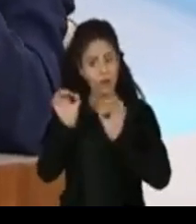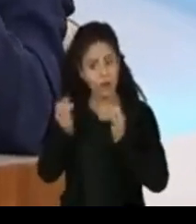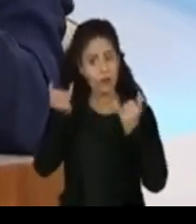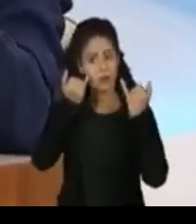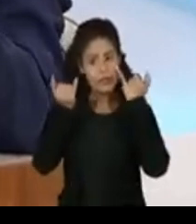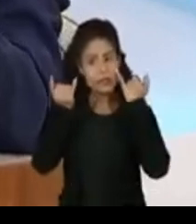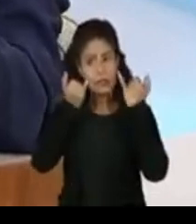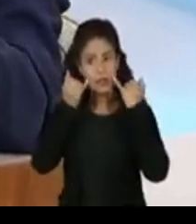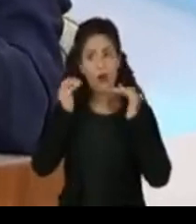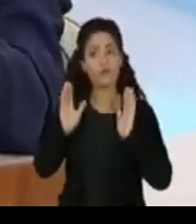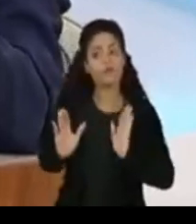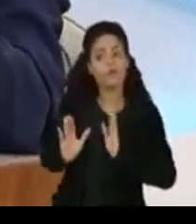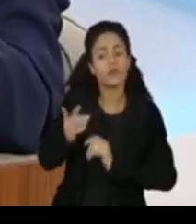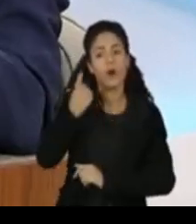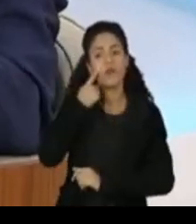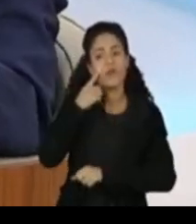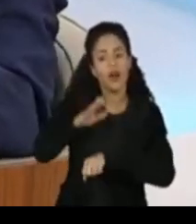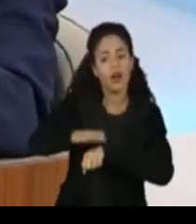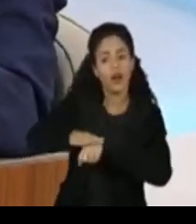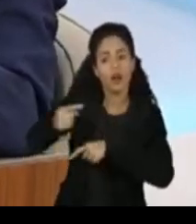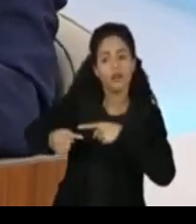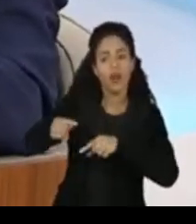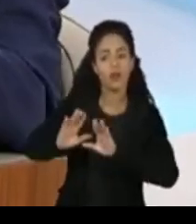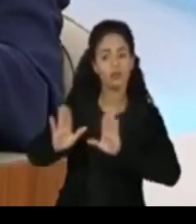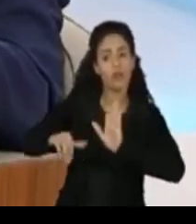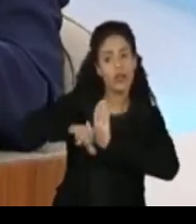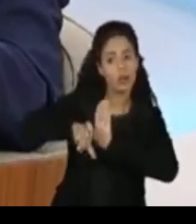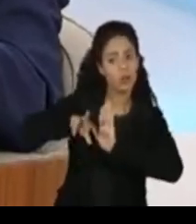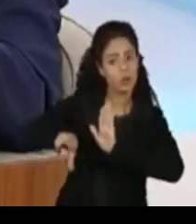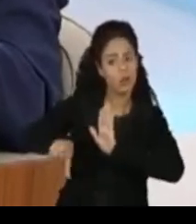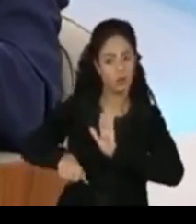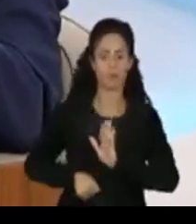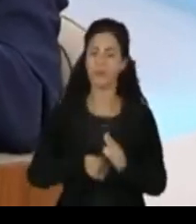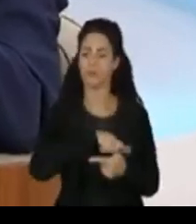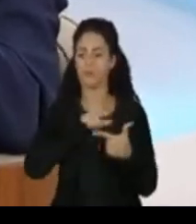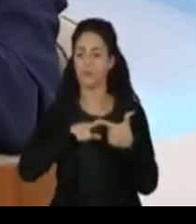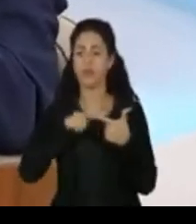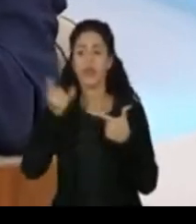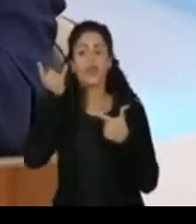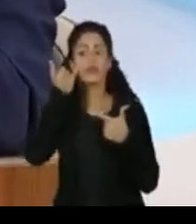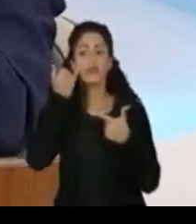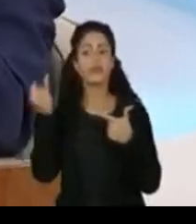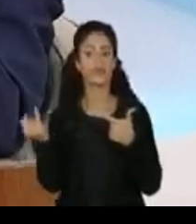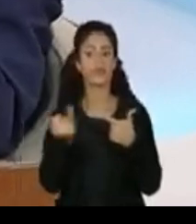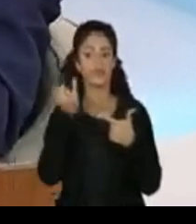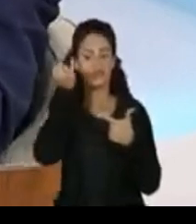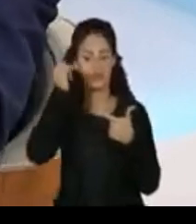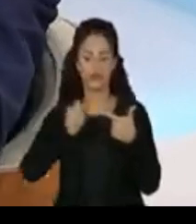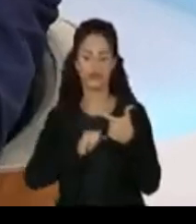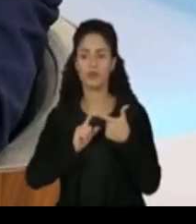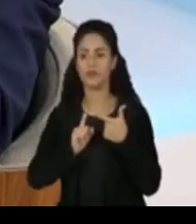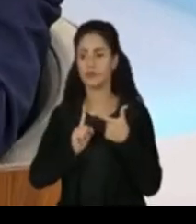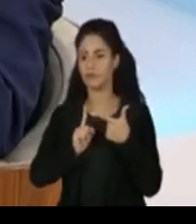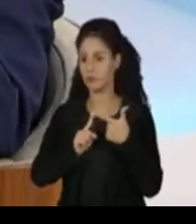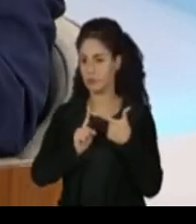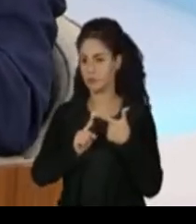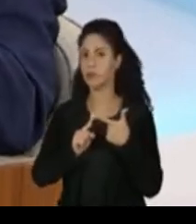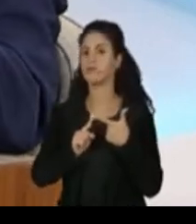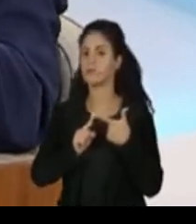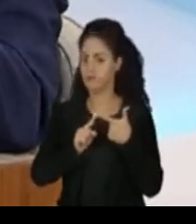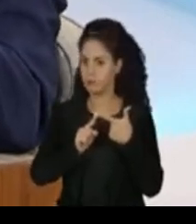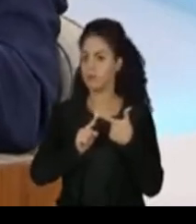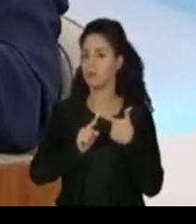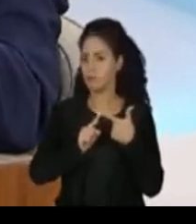então talvez não seja uma boa política pública ninguém adota segunda informação importante de acordo com a